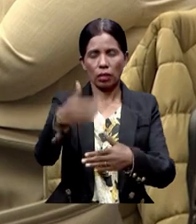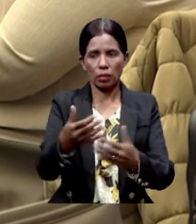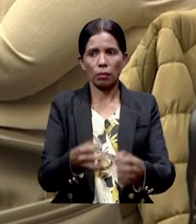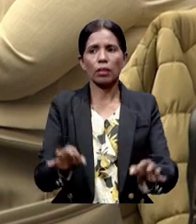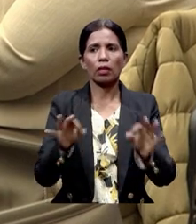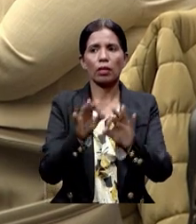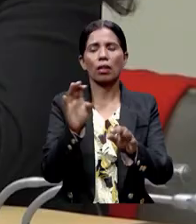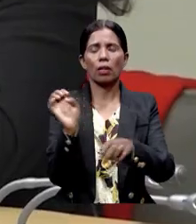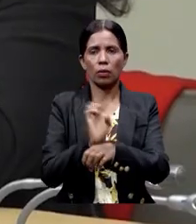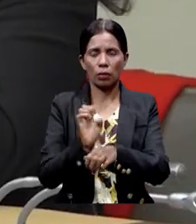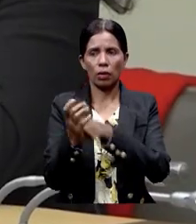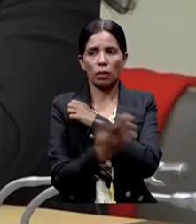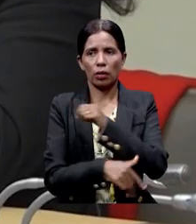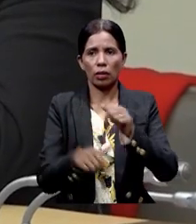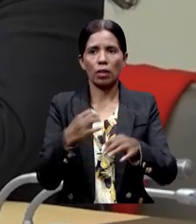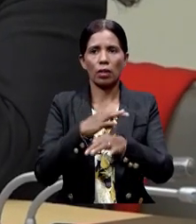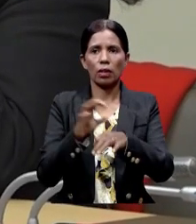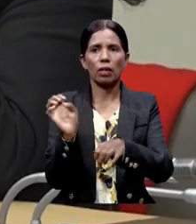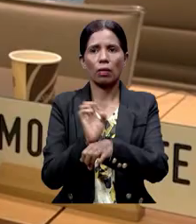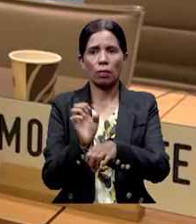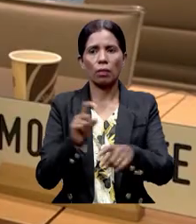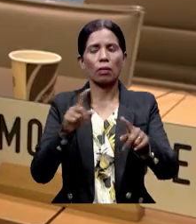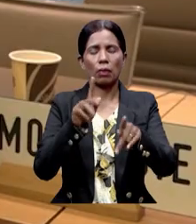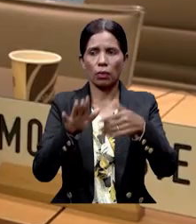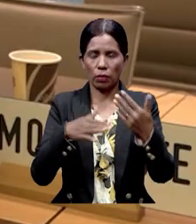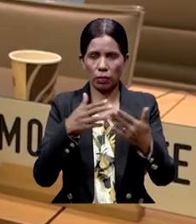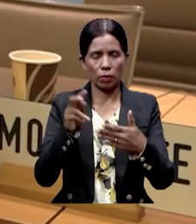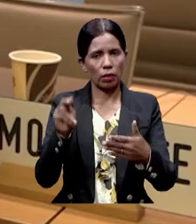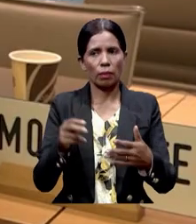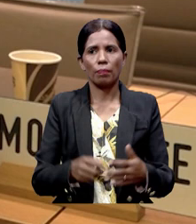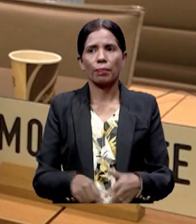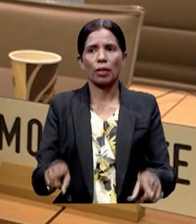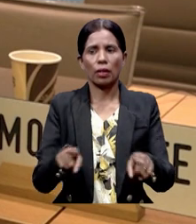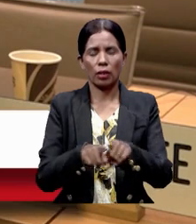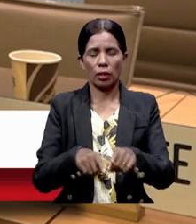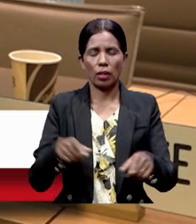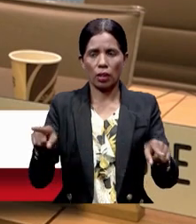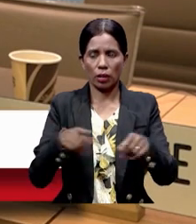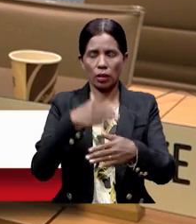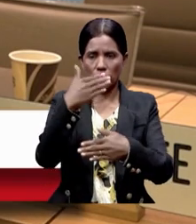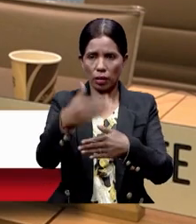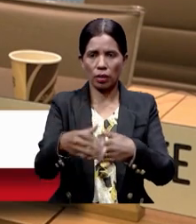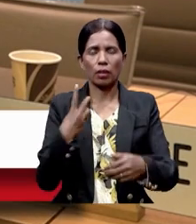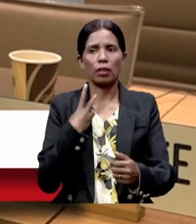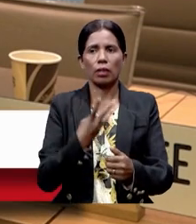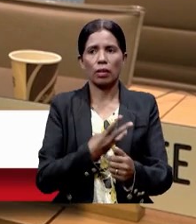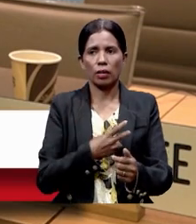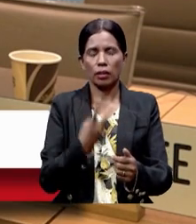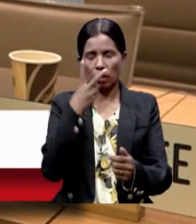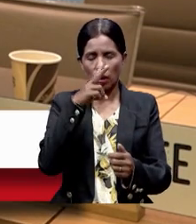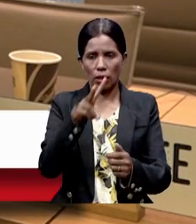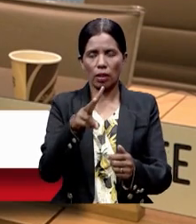reforma economia relaran no hadi economia povo nian. Irané é nessa passo ida mais para ita a